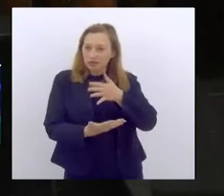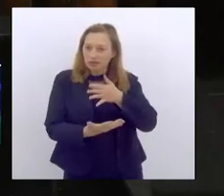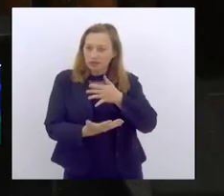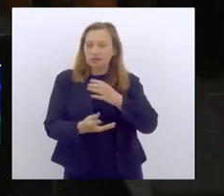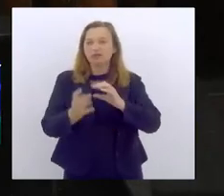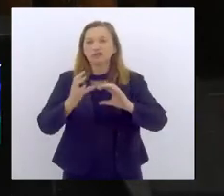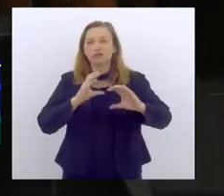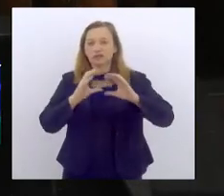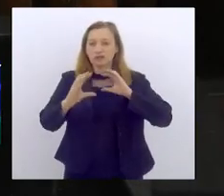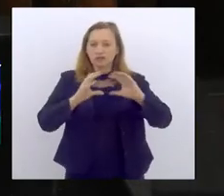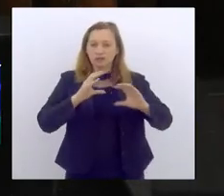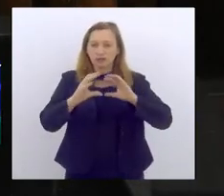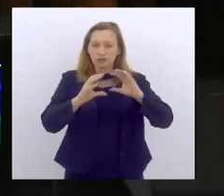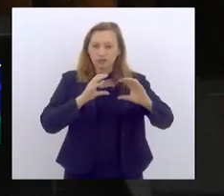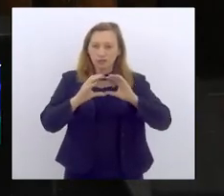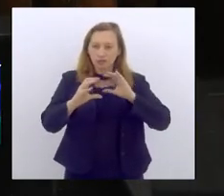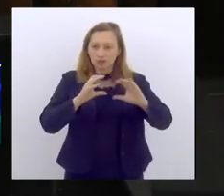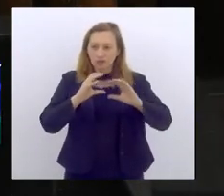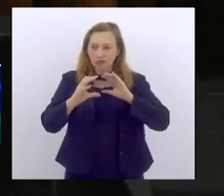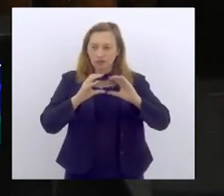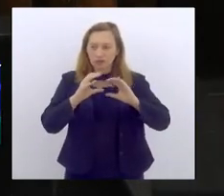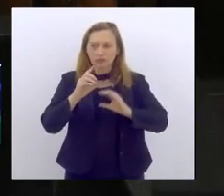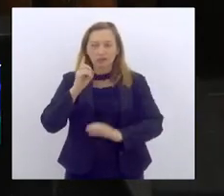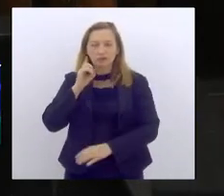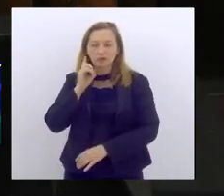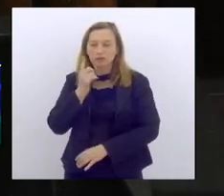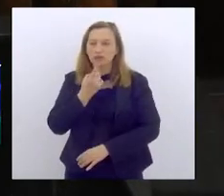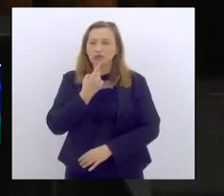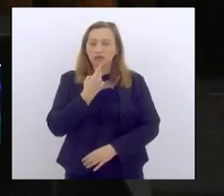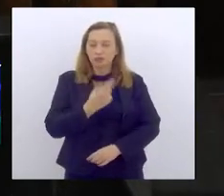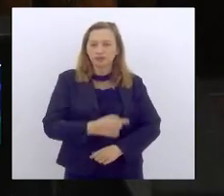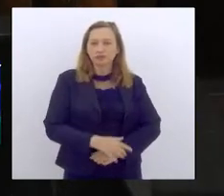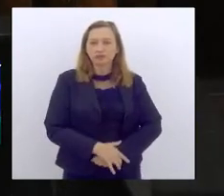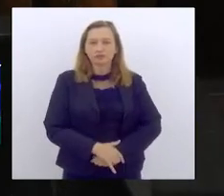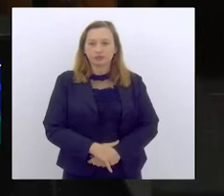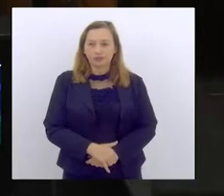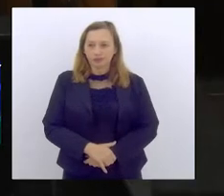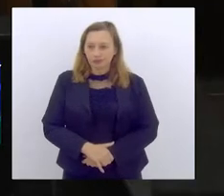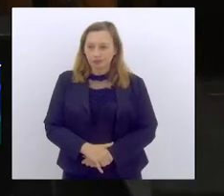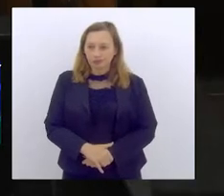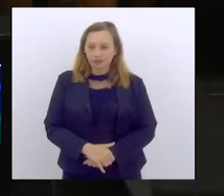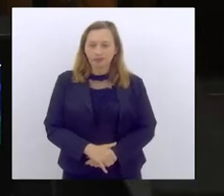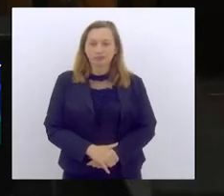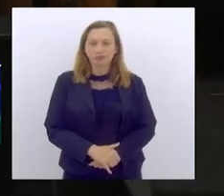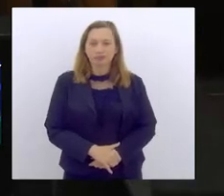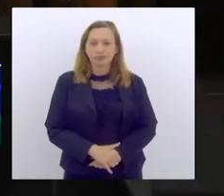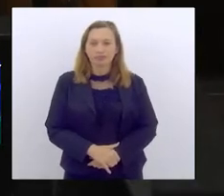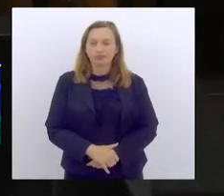libras que leva a nossa voz aos deficientes auditivos